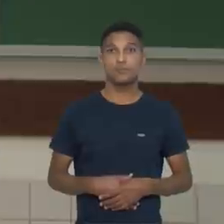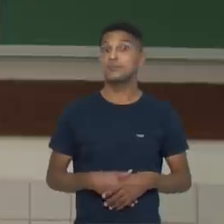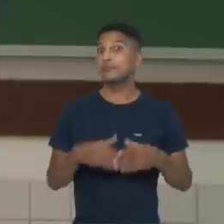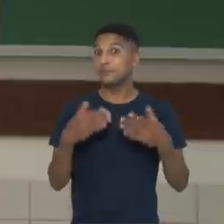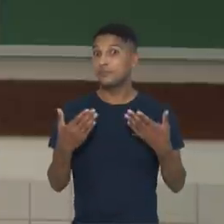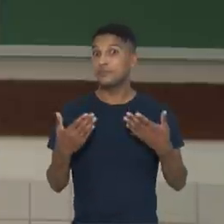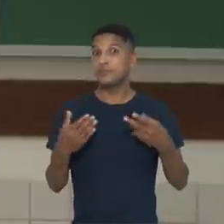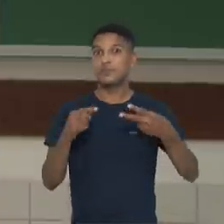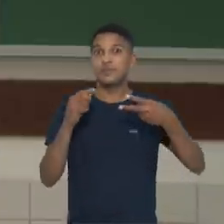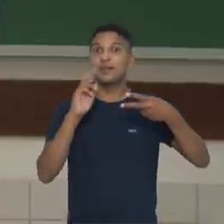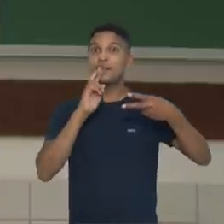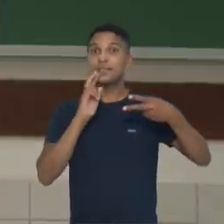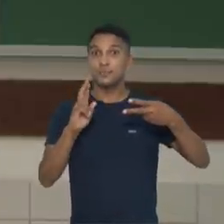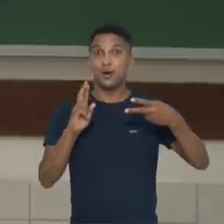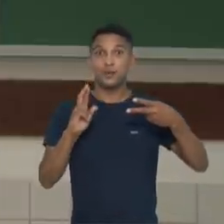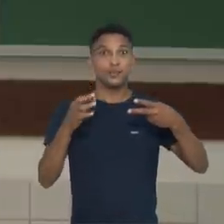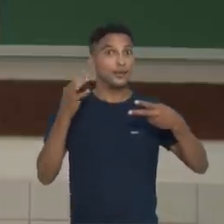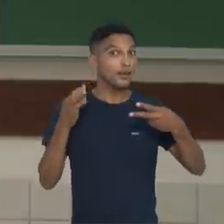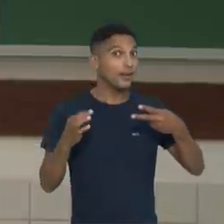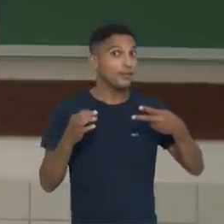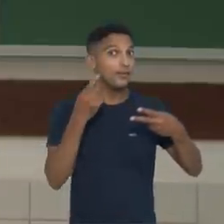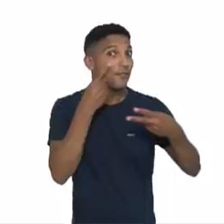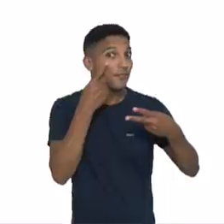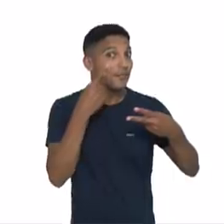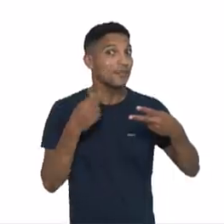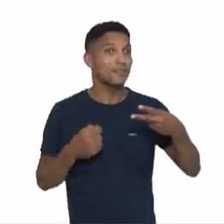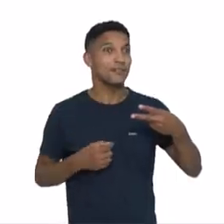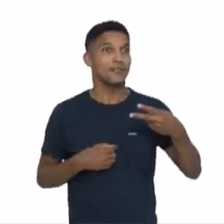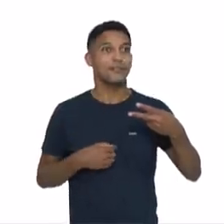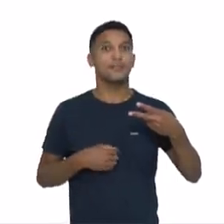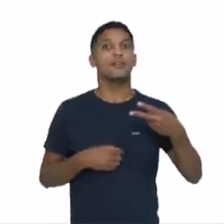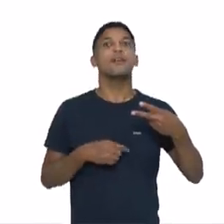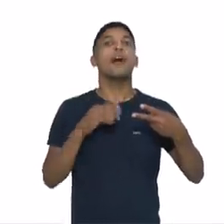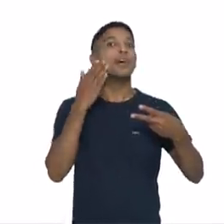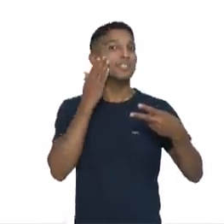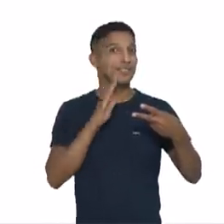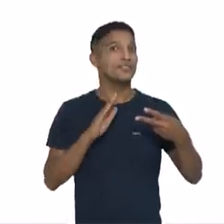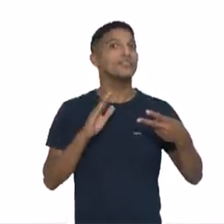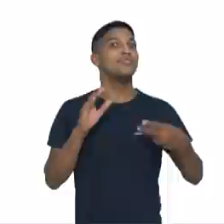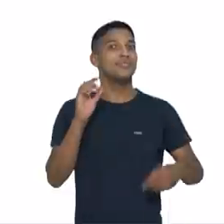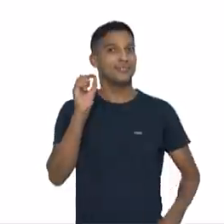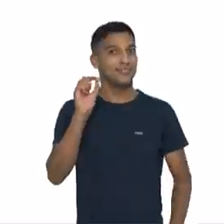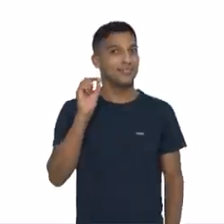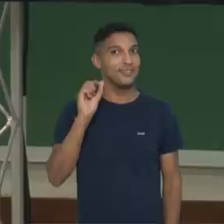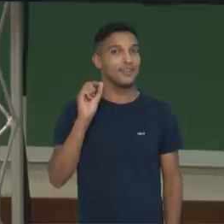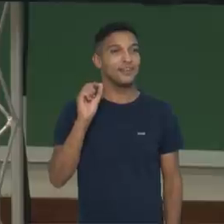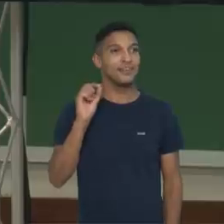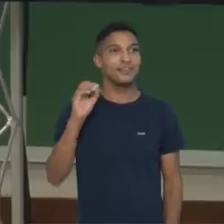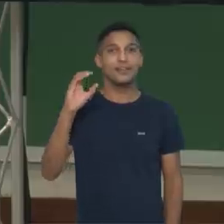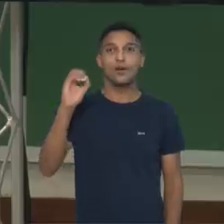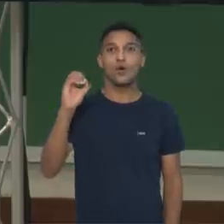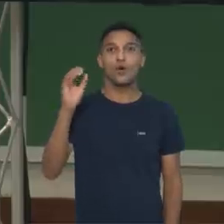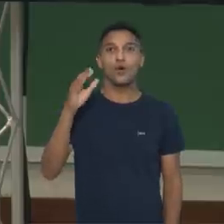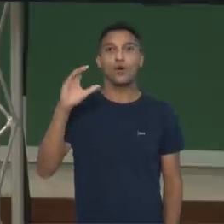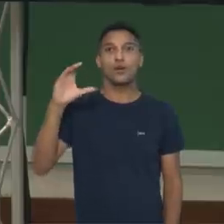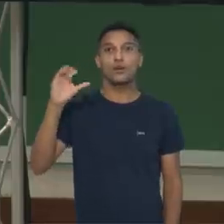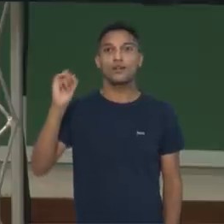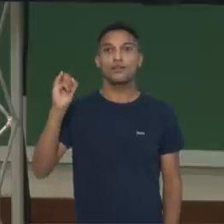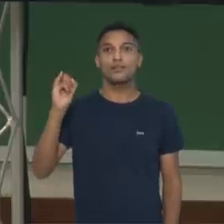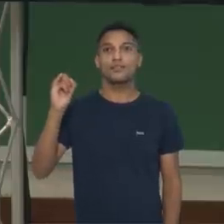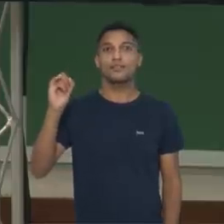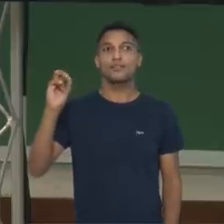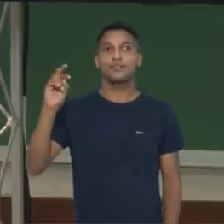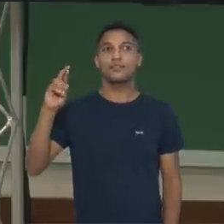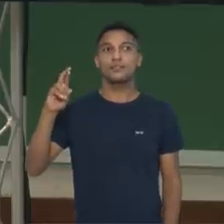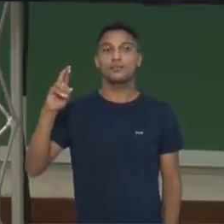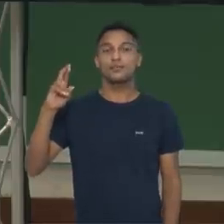E a opção correta, vamos ver a resposta? O circo. É nessa obra que nós observamos e vimos ali,